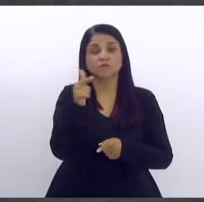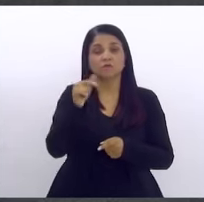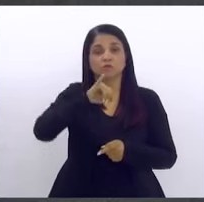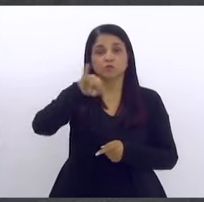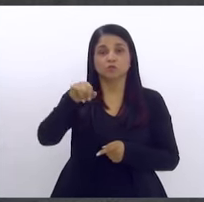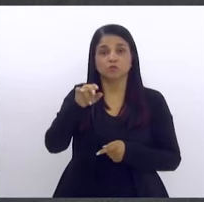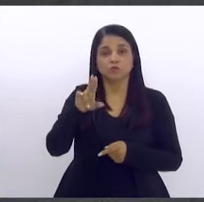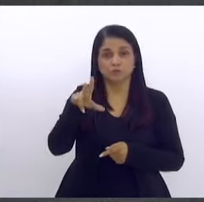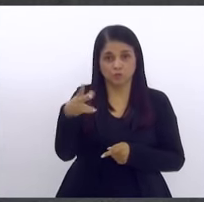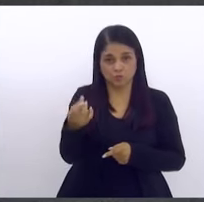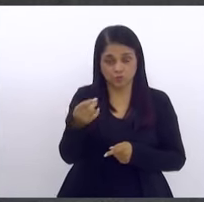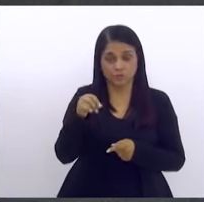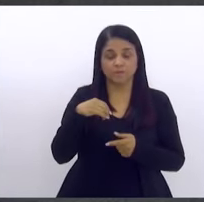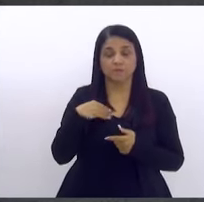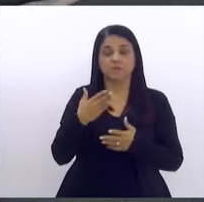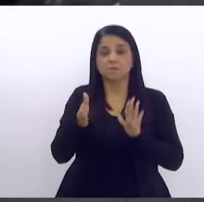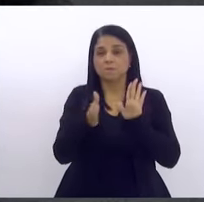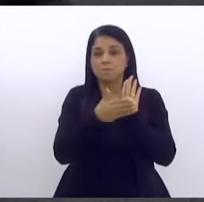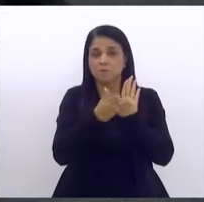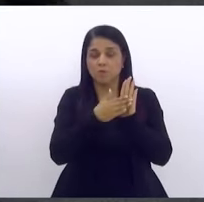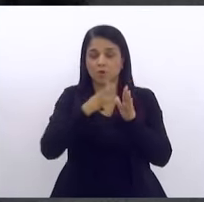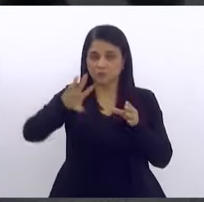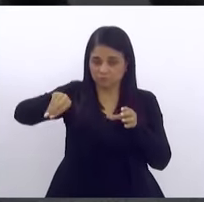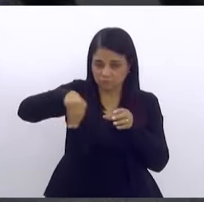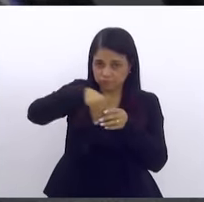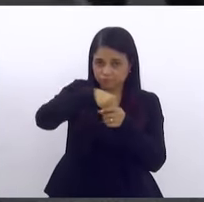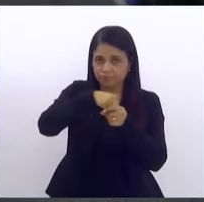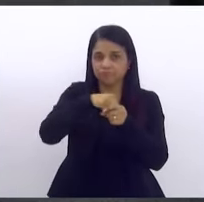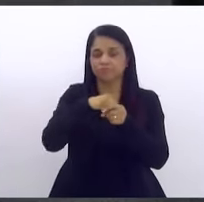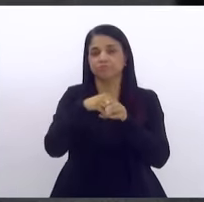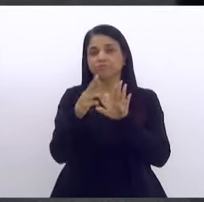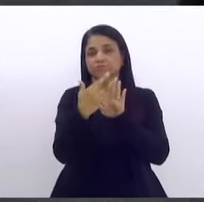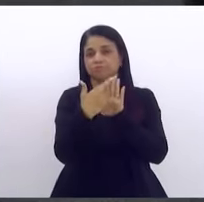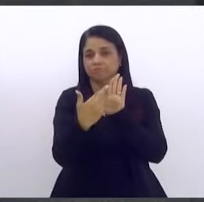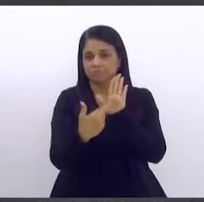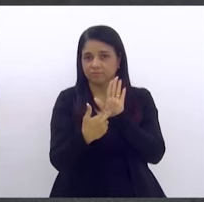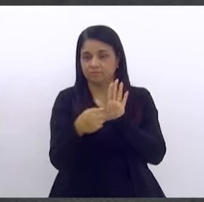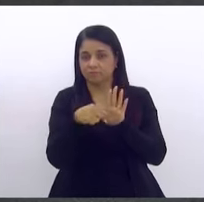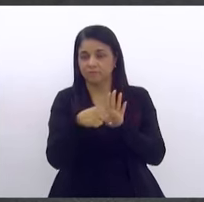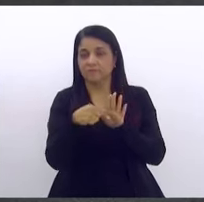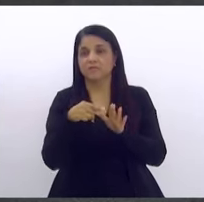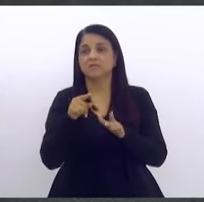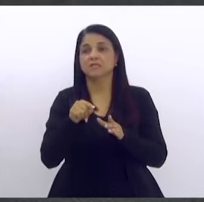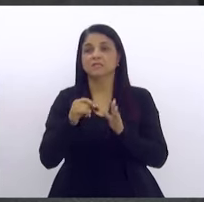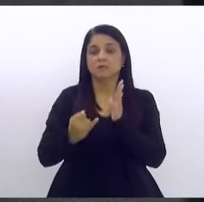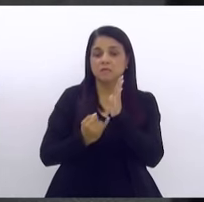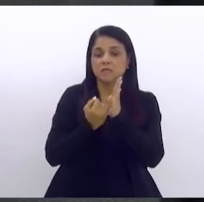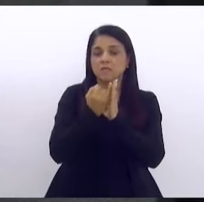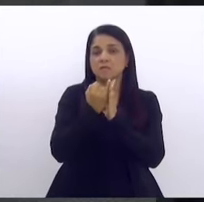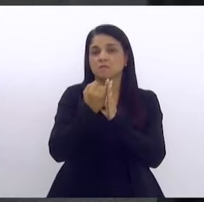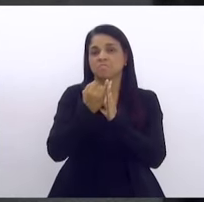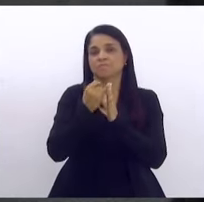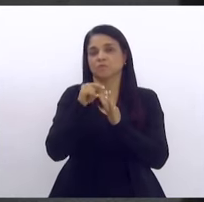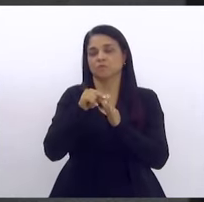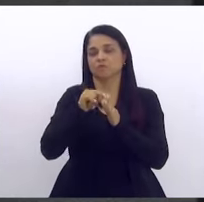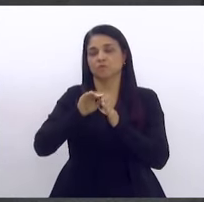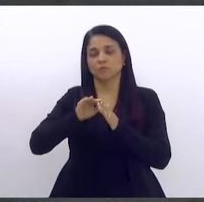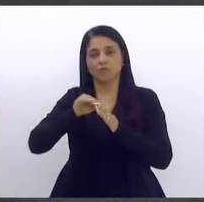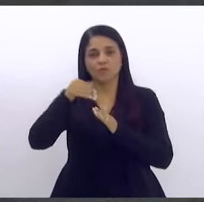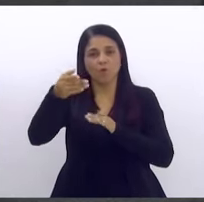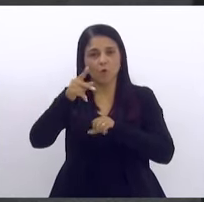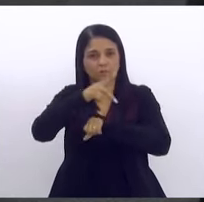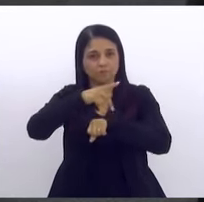proposta de internalização tem a ver com as operações de importação que vinham